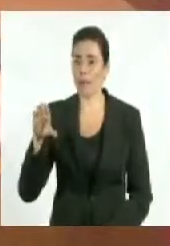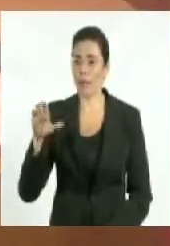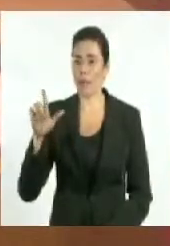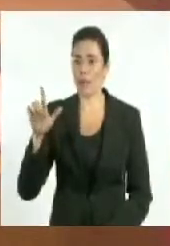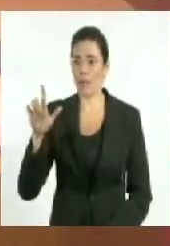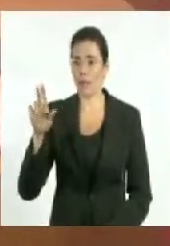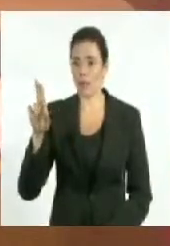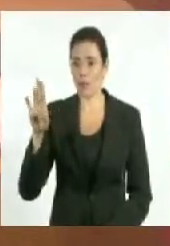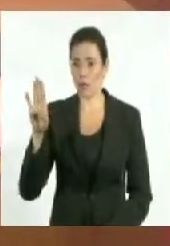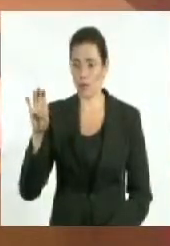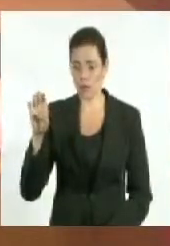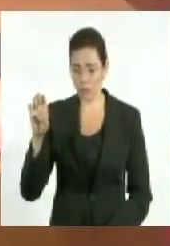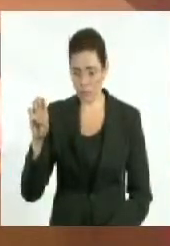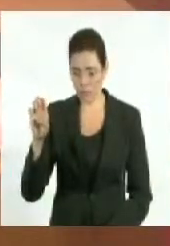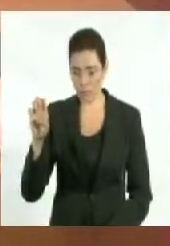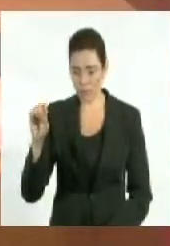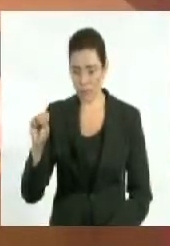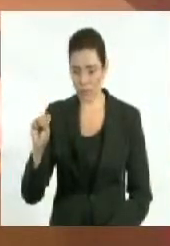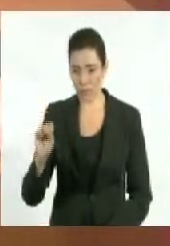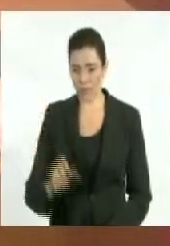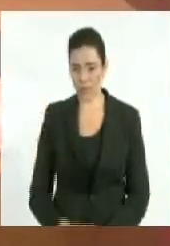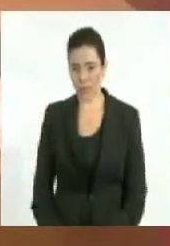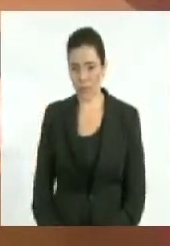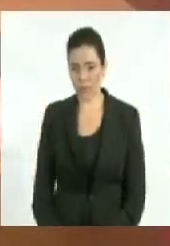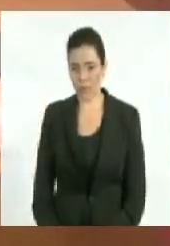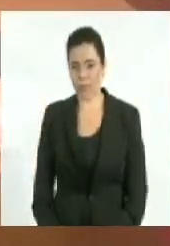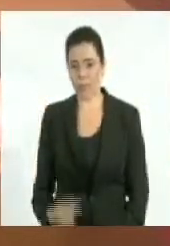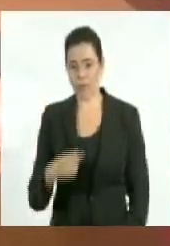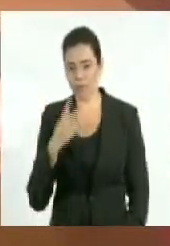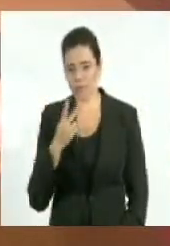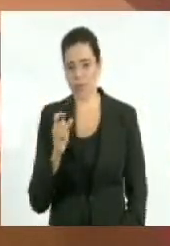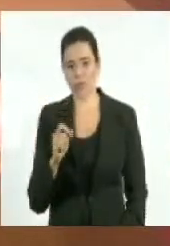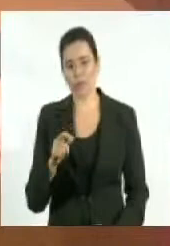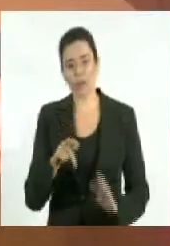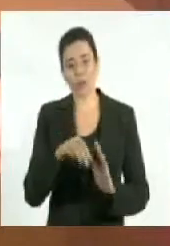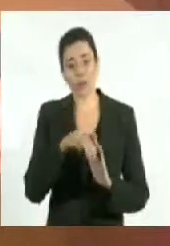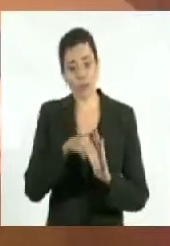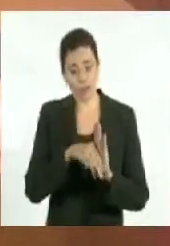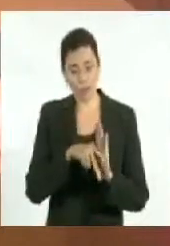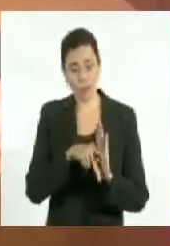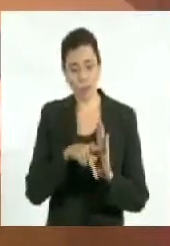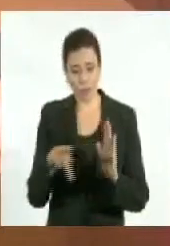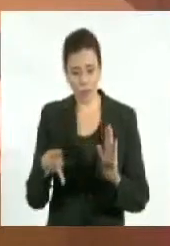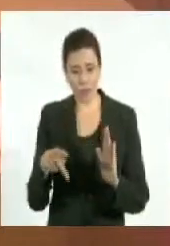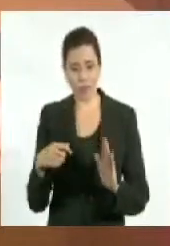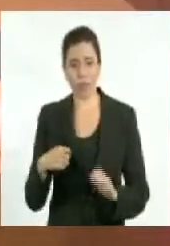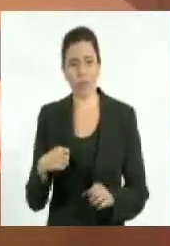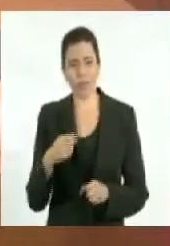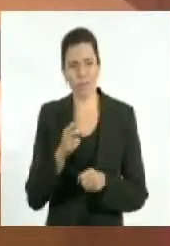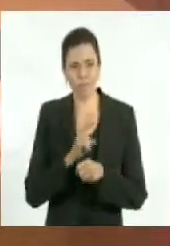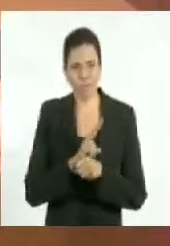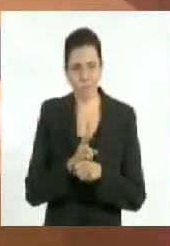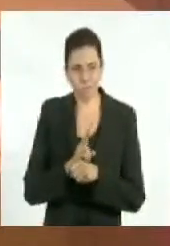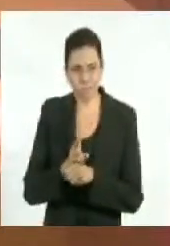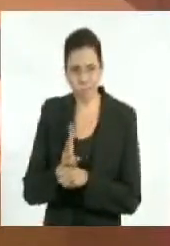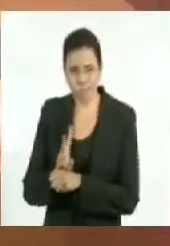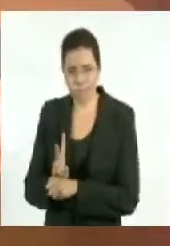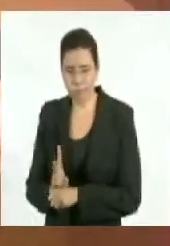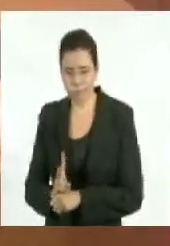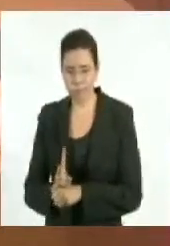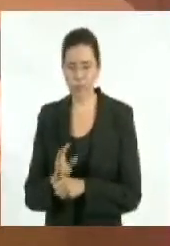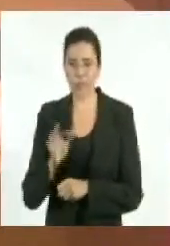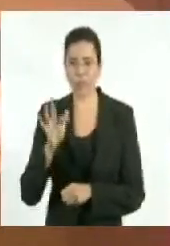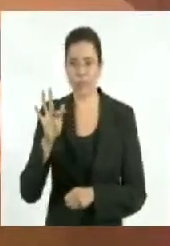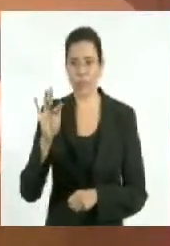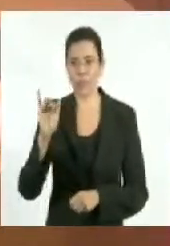já, de Vossa Excelência, dizer que a medida provisória era uma lei de responsabilidade fiscal no futebol. Ela vem no sentido